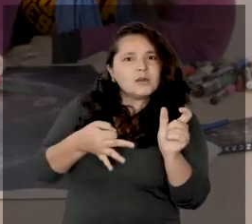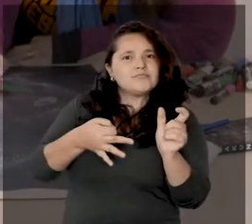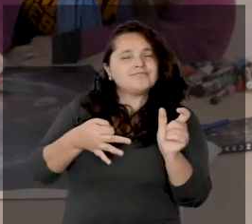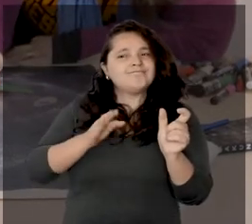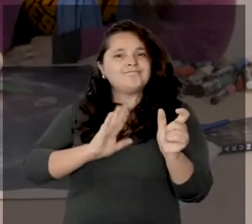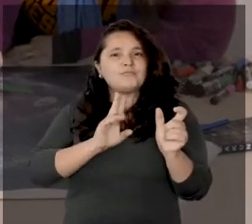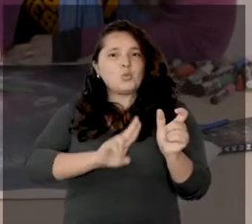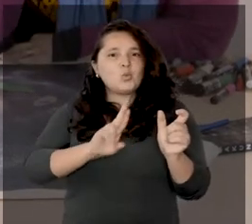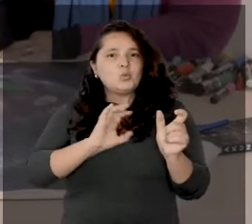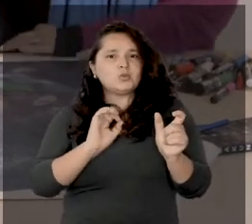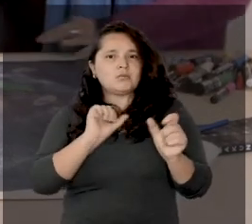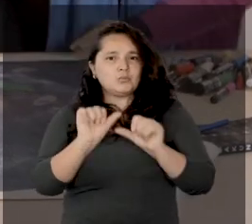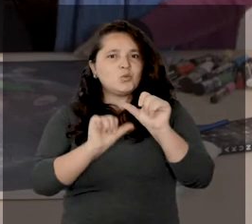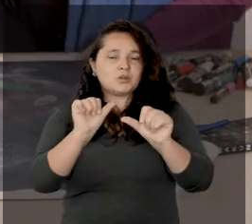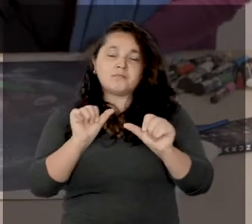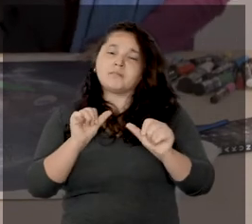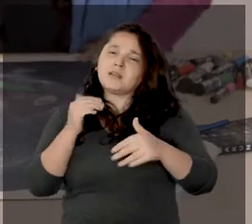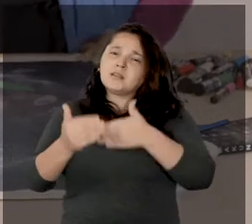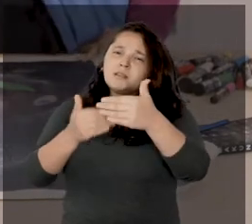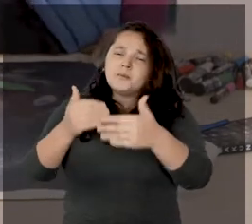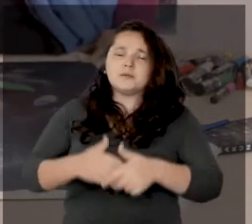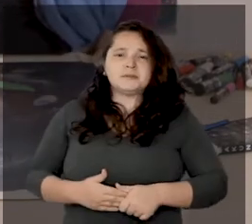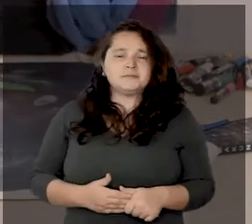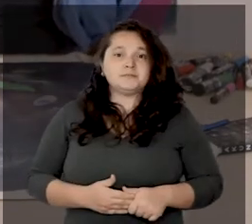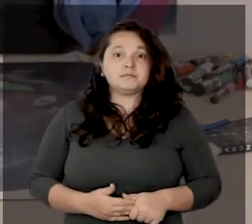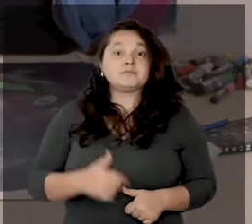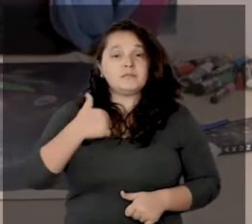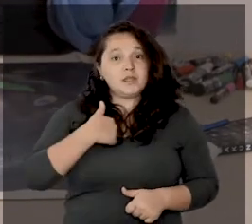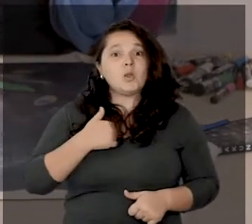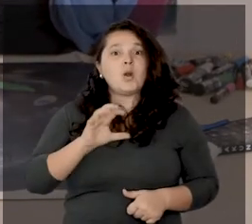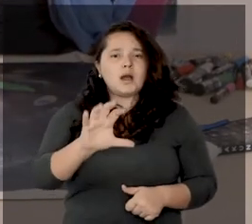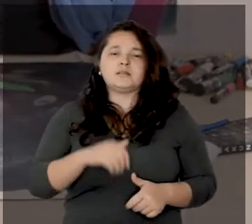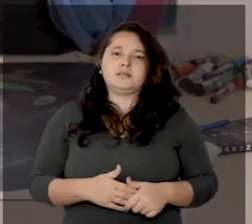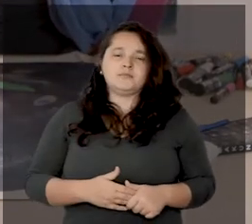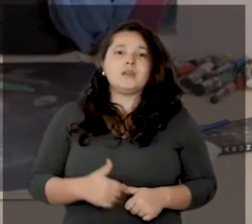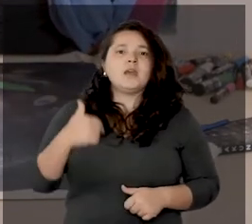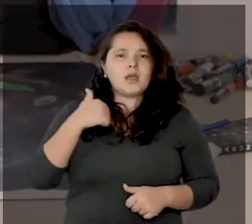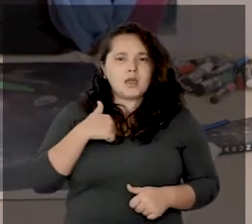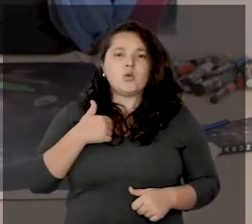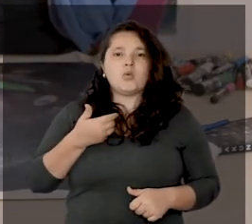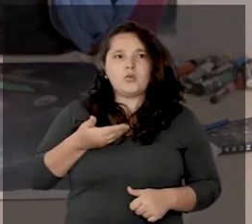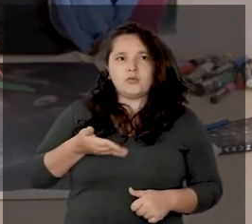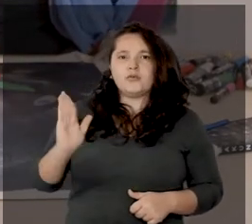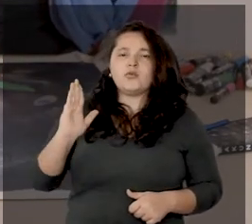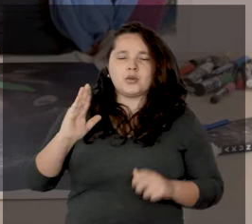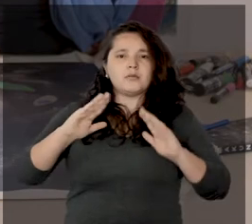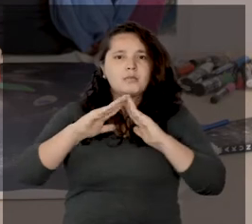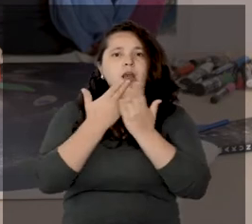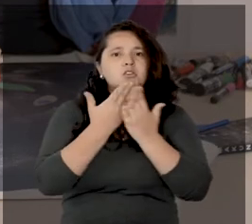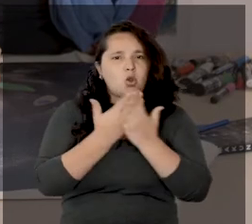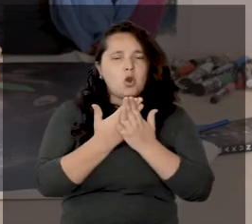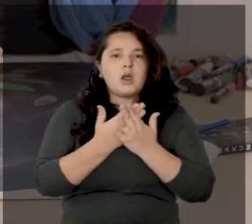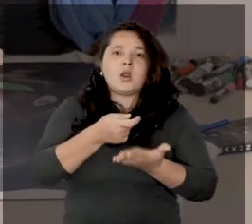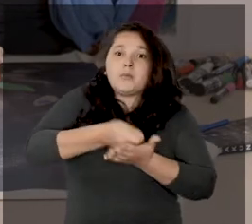Então, eu venho desse lugar, né? Eu fui colocado na escola, né, obrigatoriamente, porque eu não tinha mesmo a opção de não ir, né?